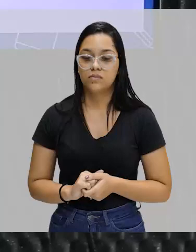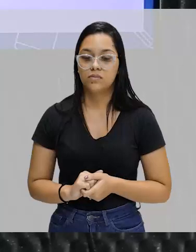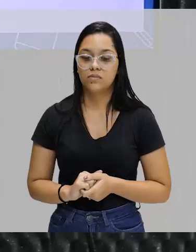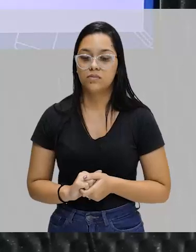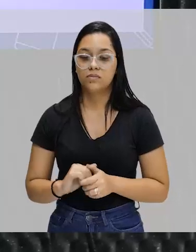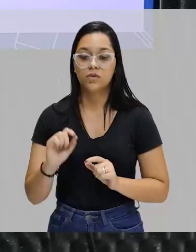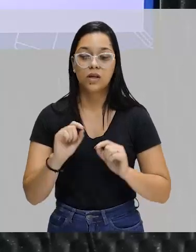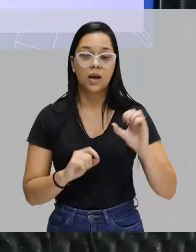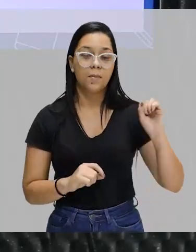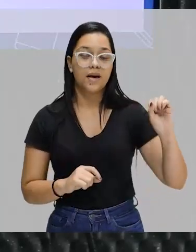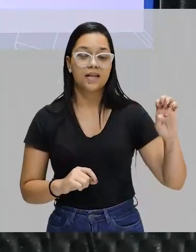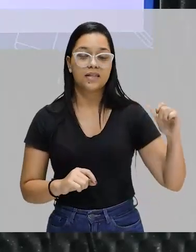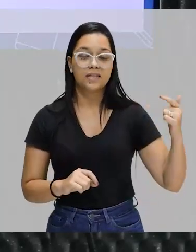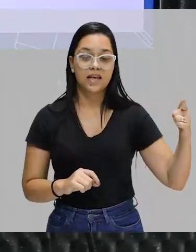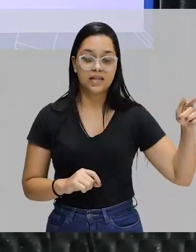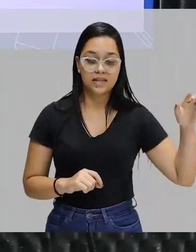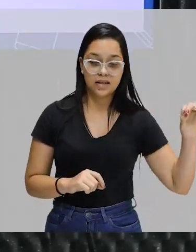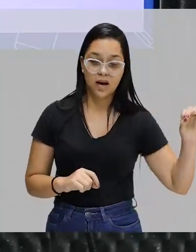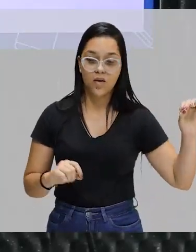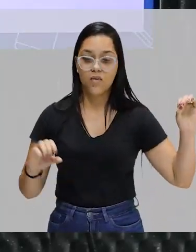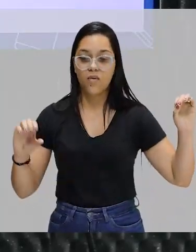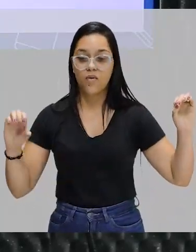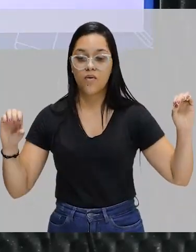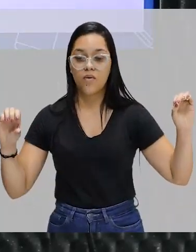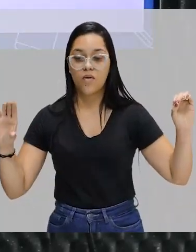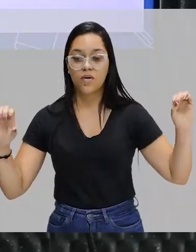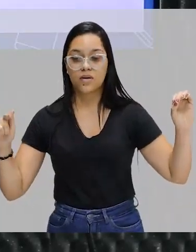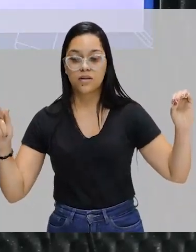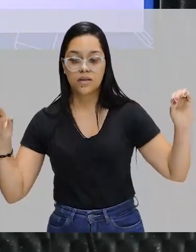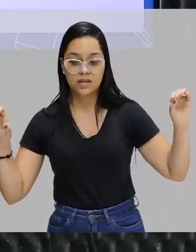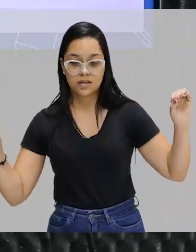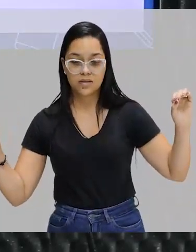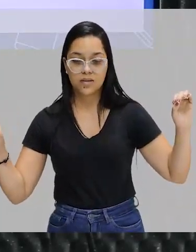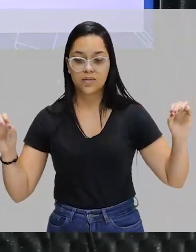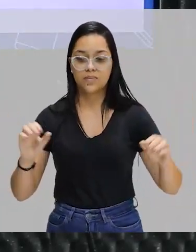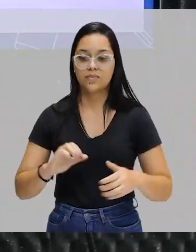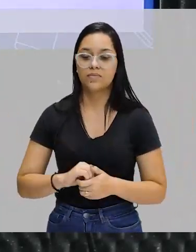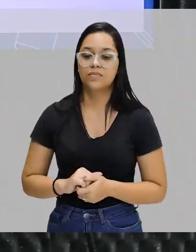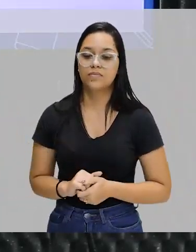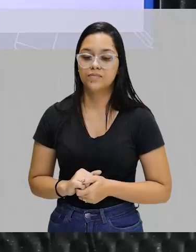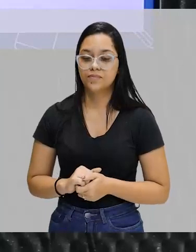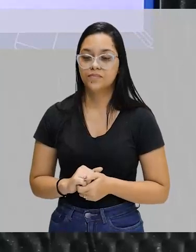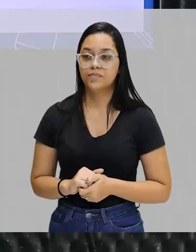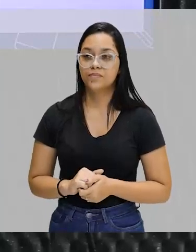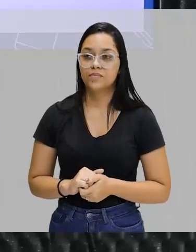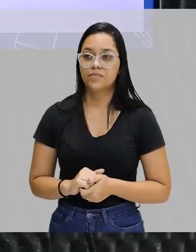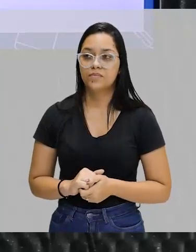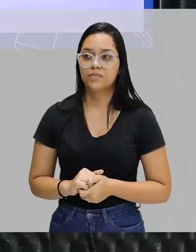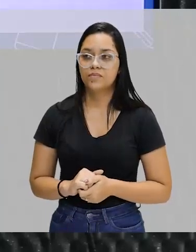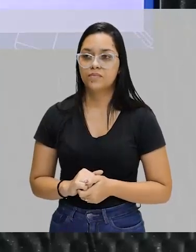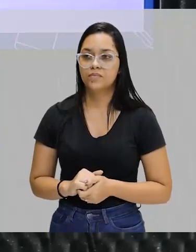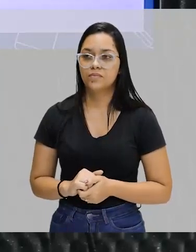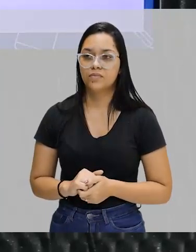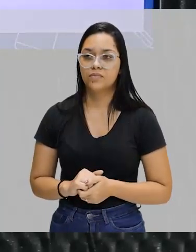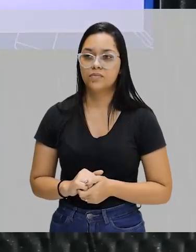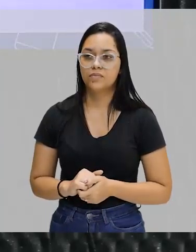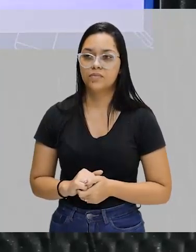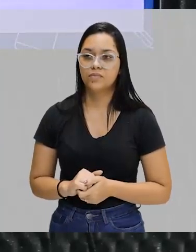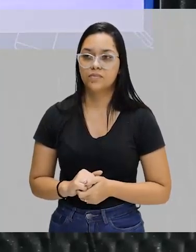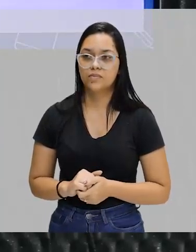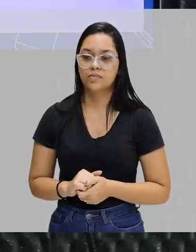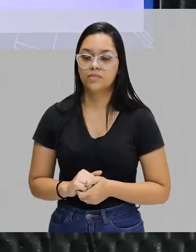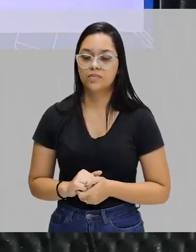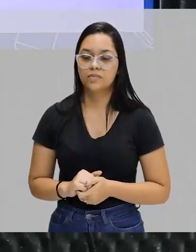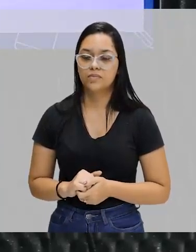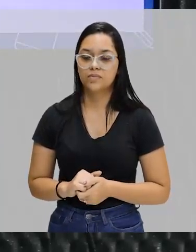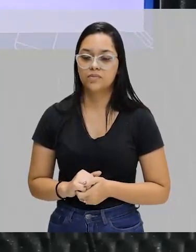seção beneficente. E aí nós temos 3 tipos para escrever essa palavra, né? Seção com C cedilha, seção começando com C e 2 S,